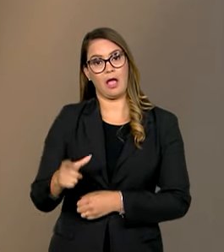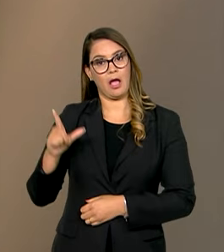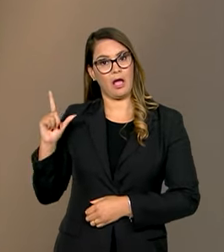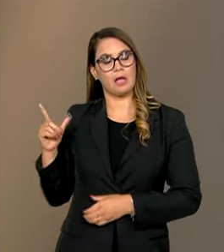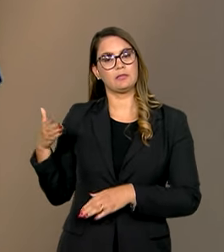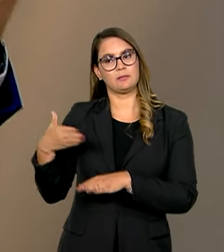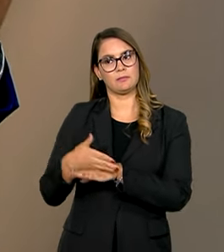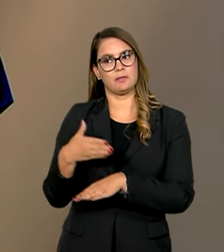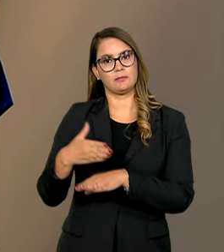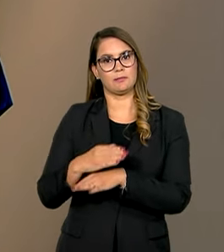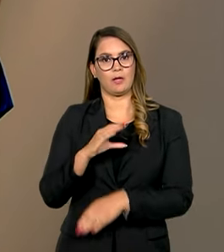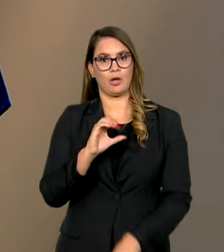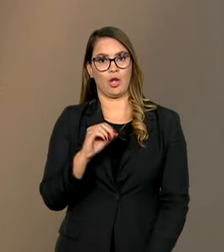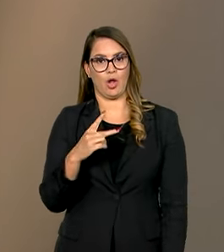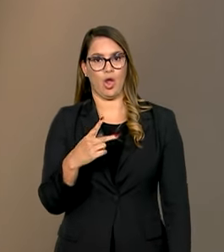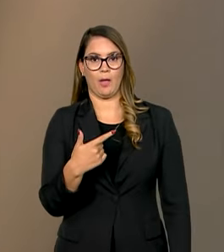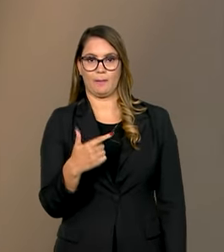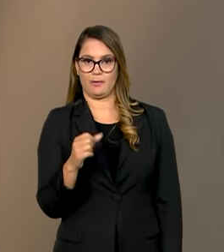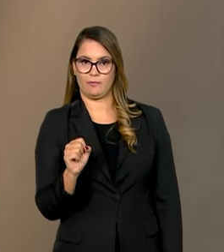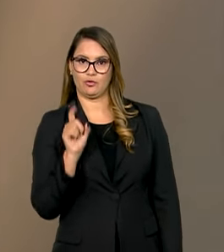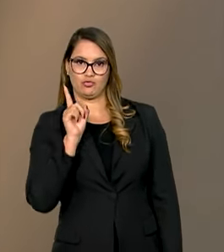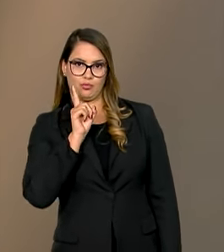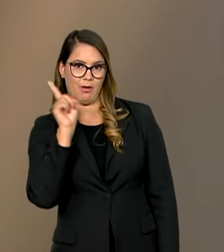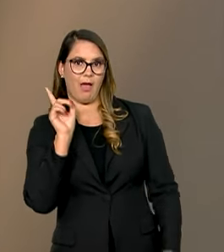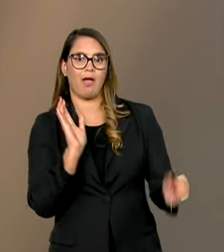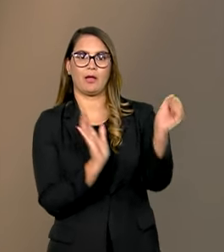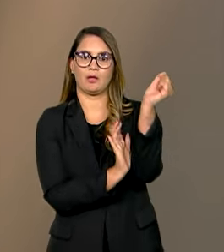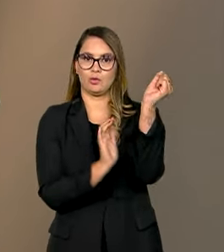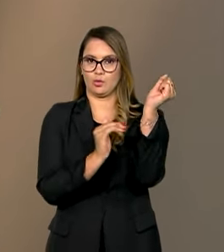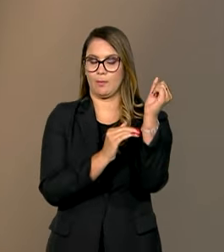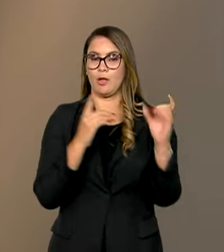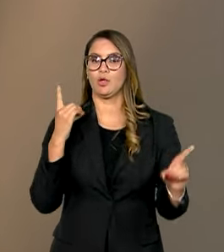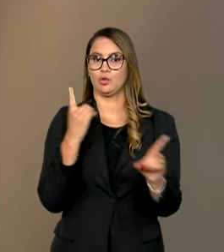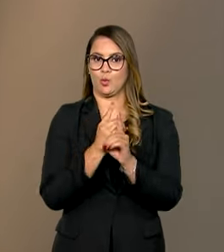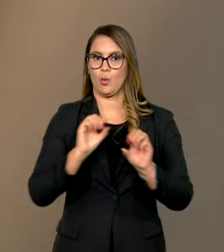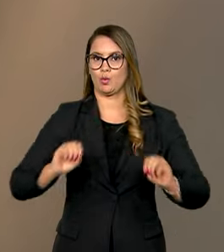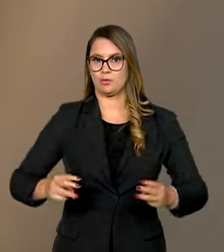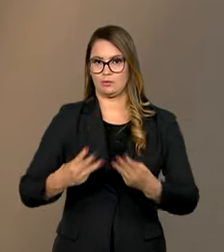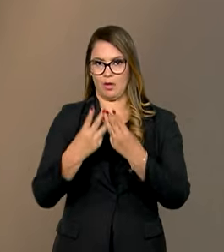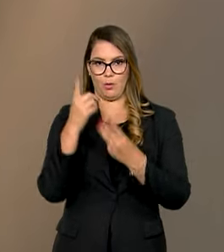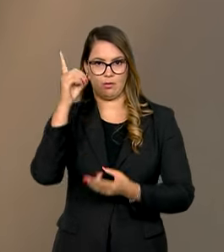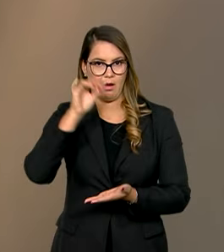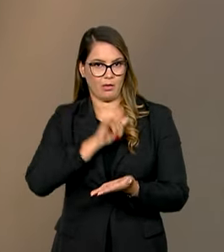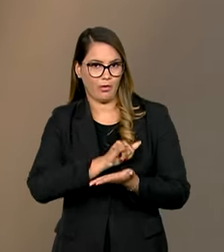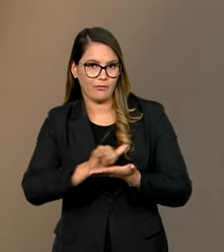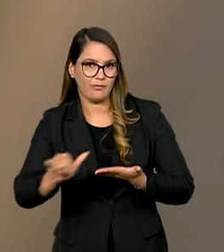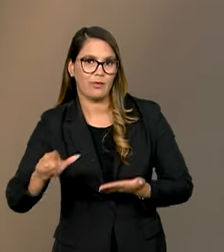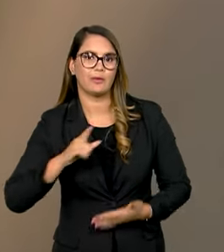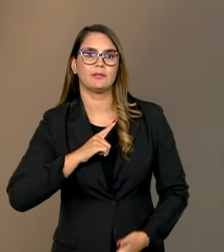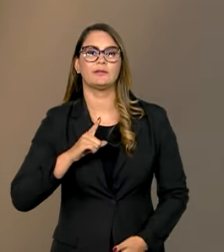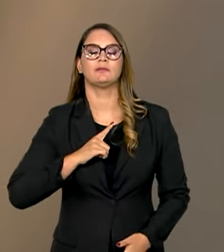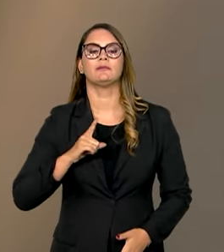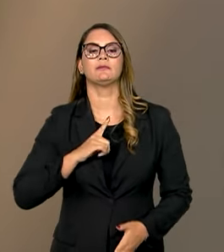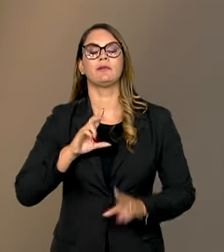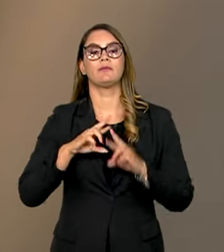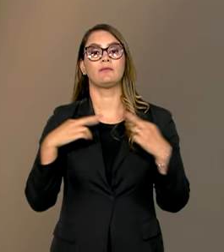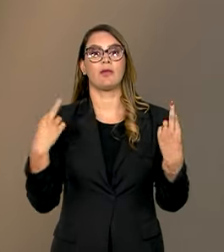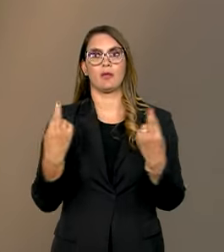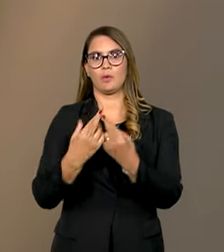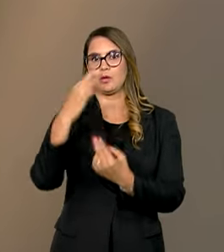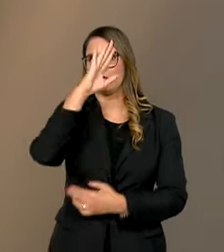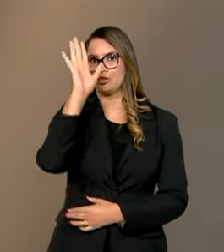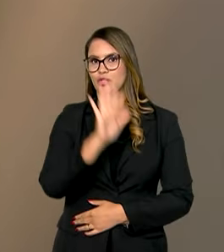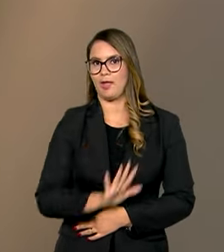participando recentemente da COP28 em Dubai e do encontro da ONU Habitat lá em Nova York, no encontro onde teve a Assembleia Geral da ONU.